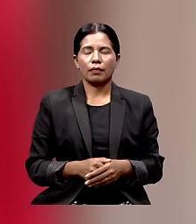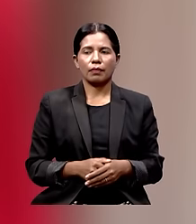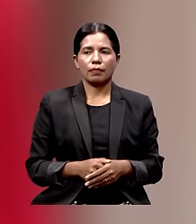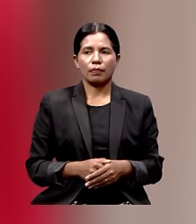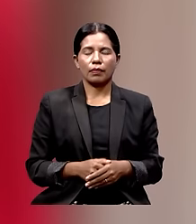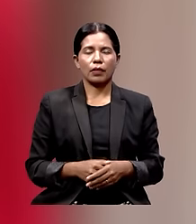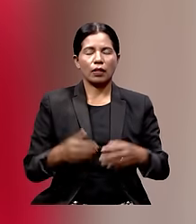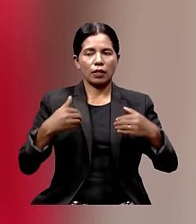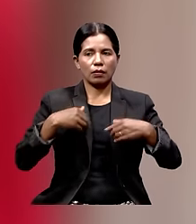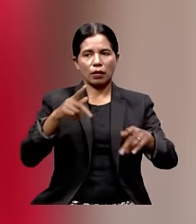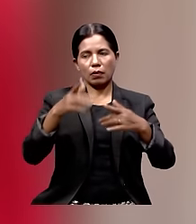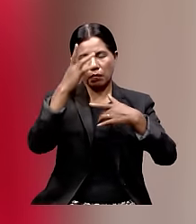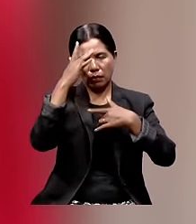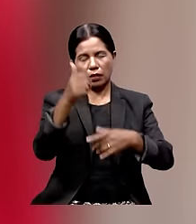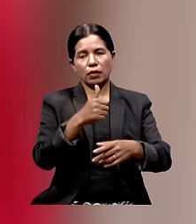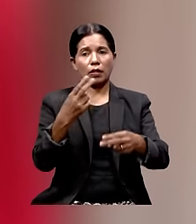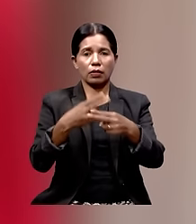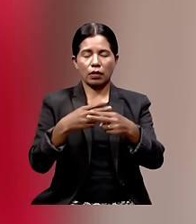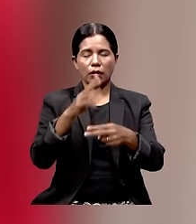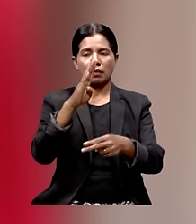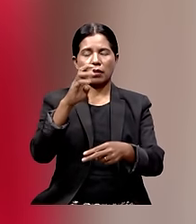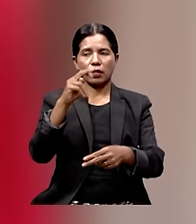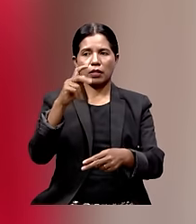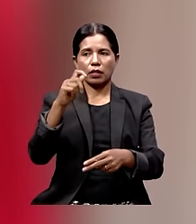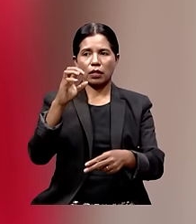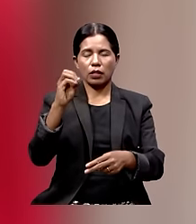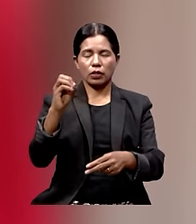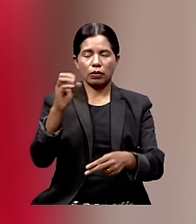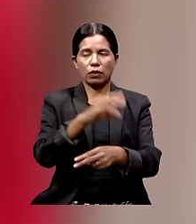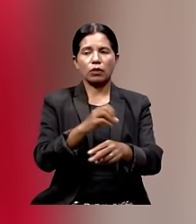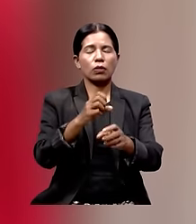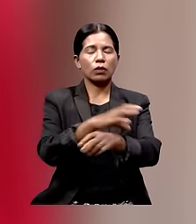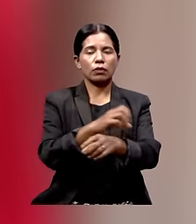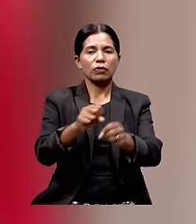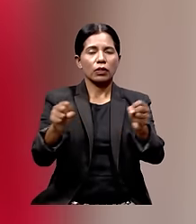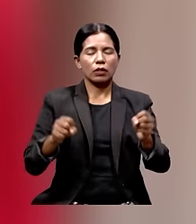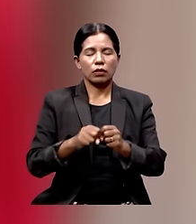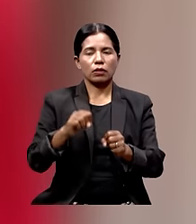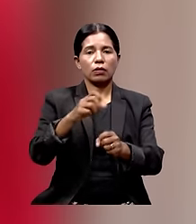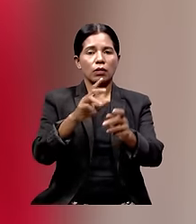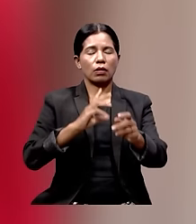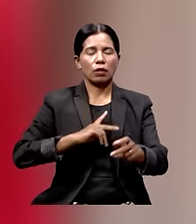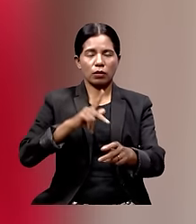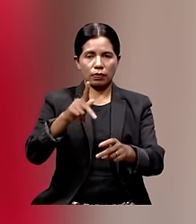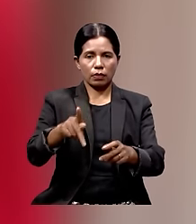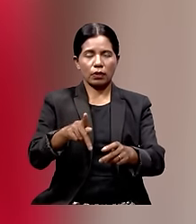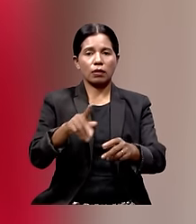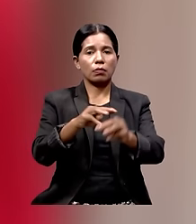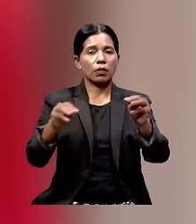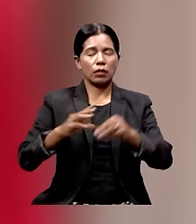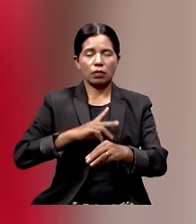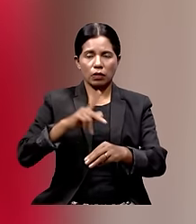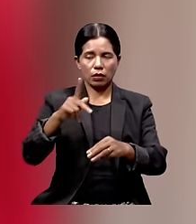E amos pacientes selo conaram Bendito Souza, Husi Suku Iliomar 1, posto administrativo Iliomar, município